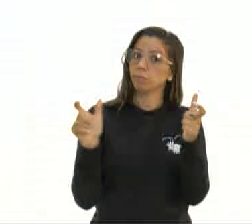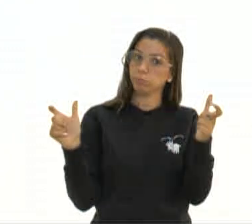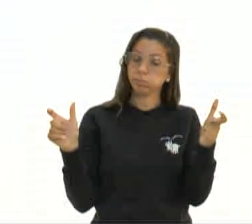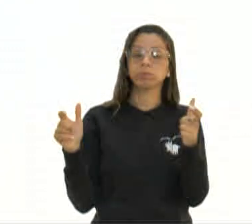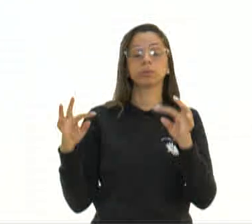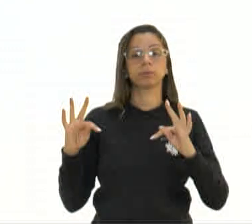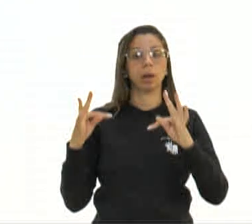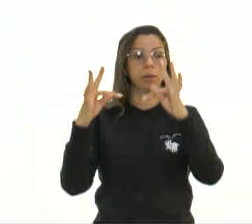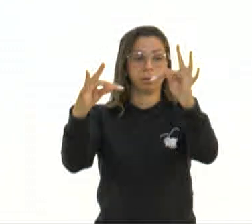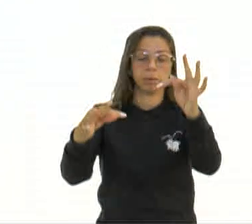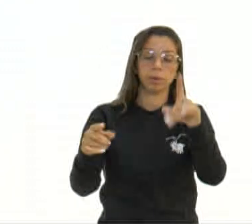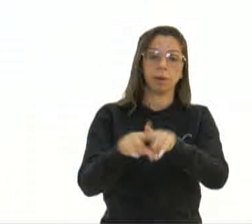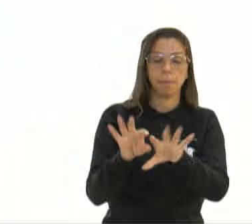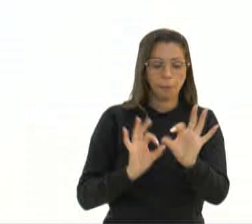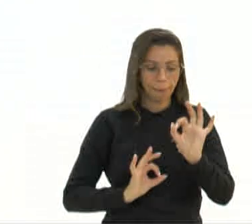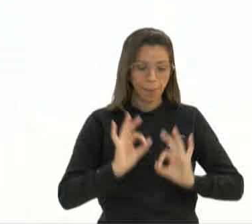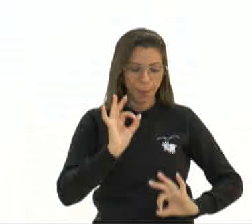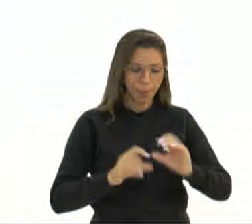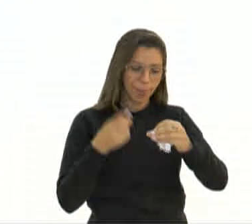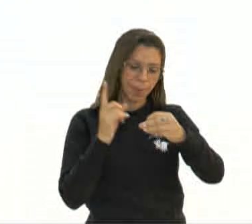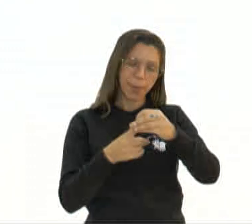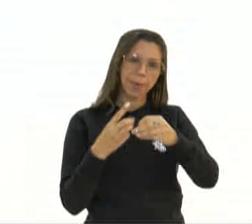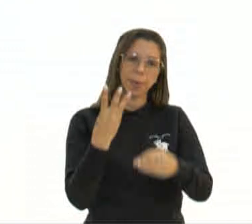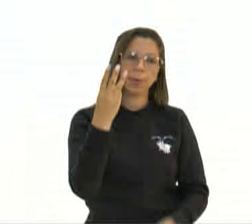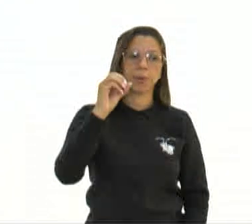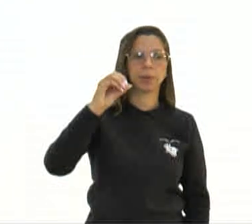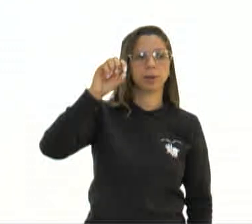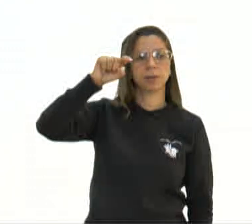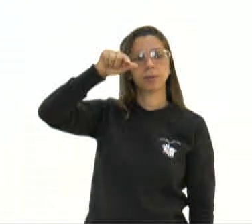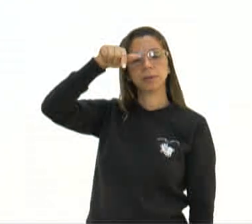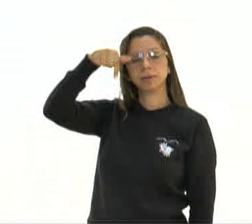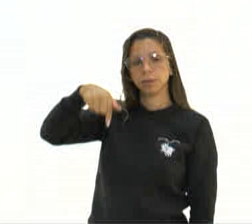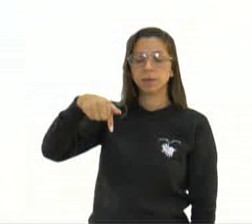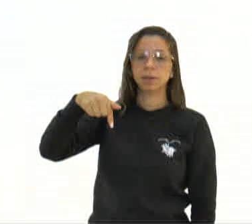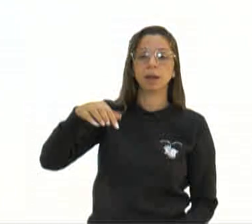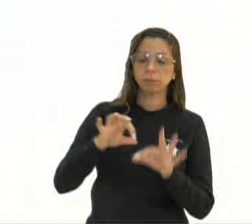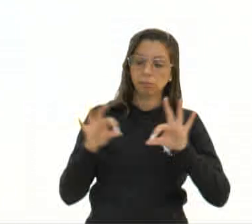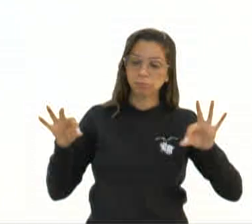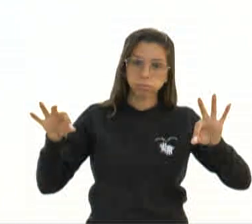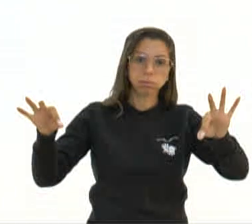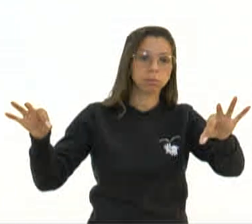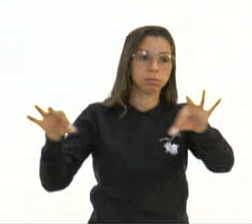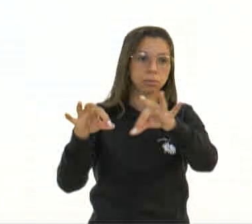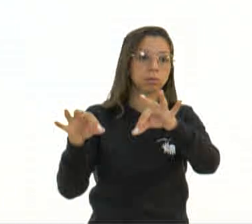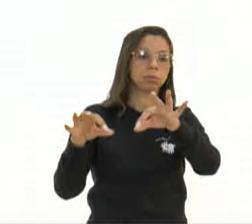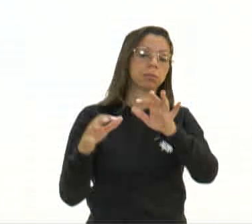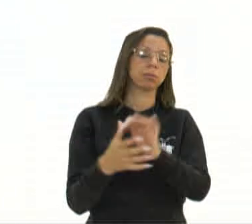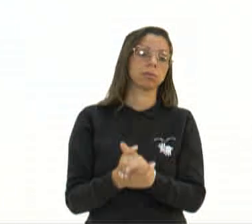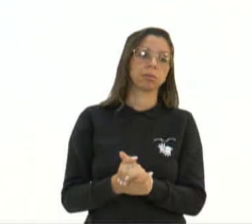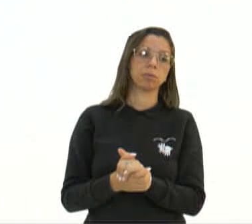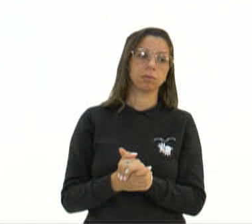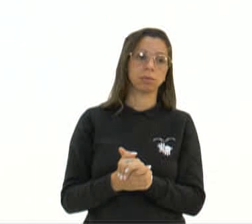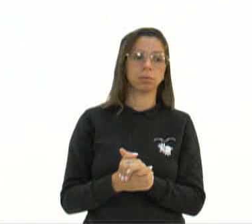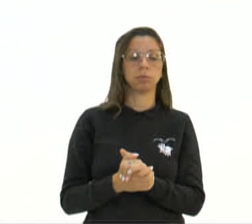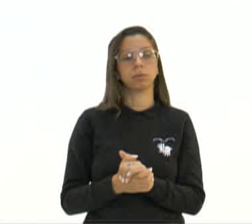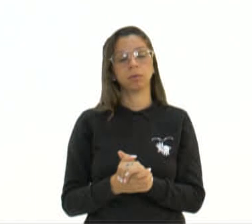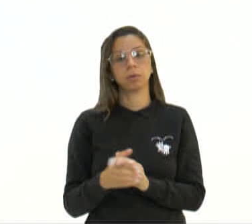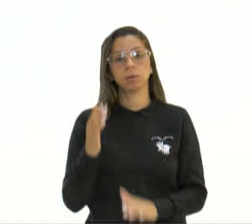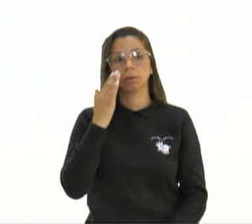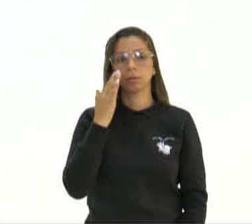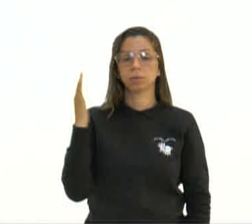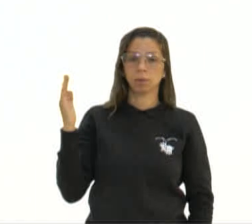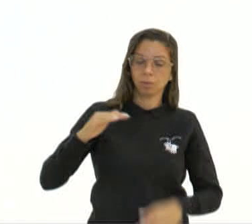É bem organizada, tem uma área urbana de 307 quilômetros quadrados. No Planalto Vasto, aqui a imagem mostra,